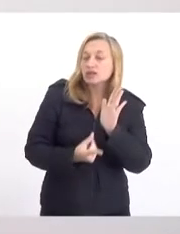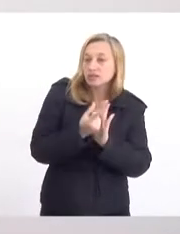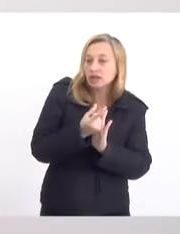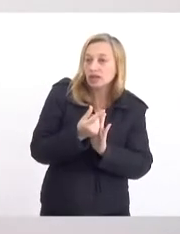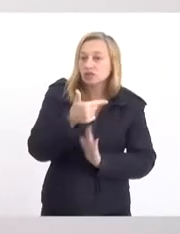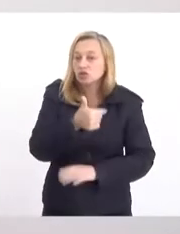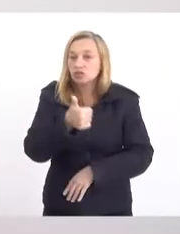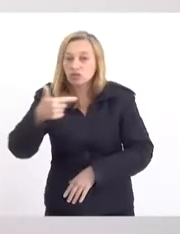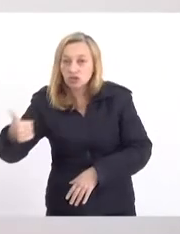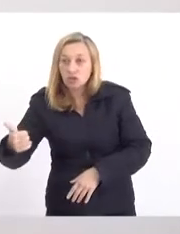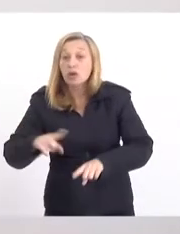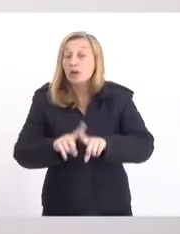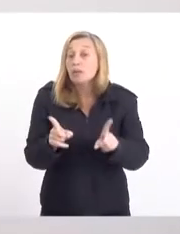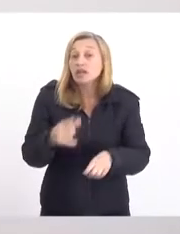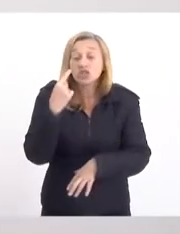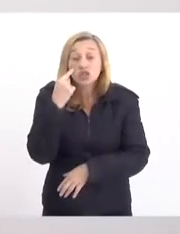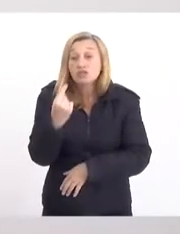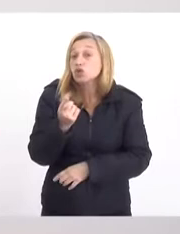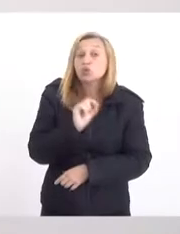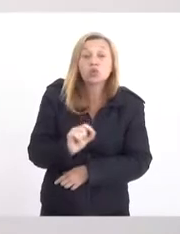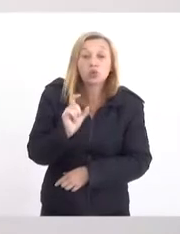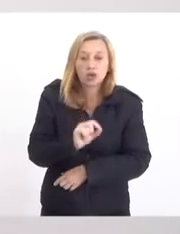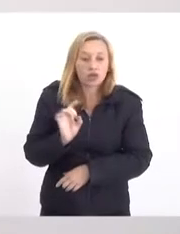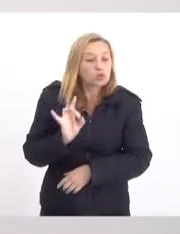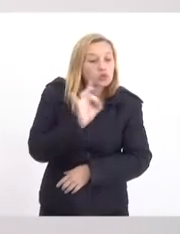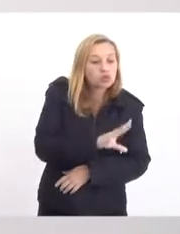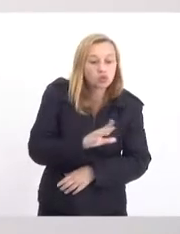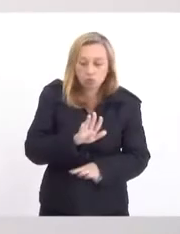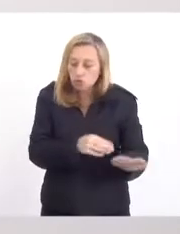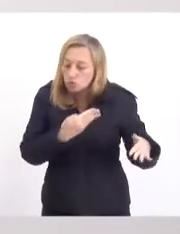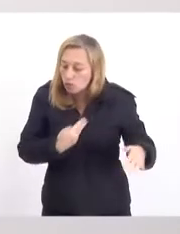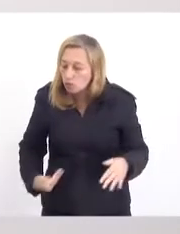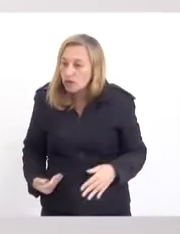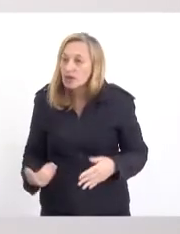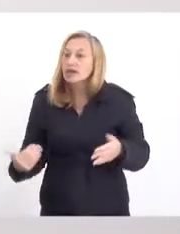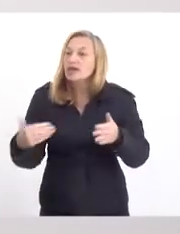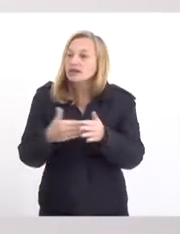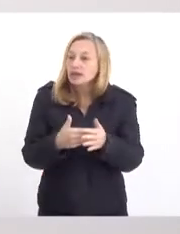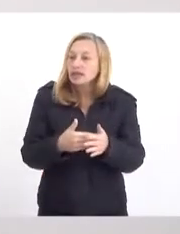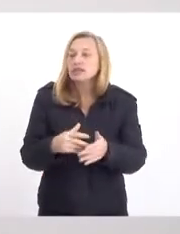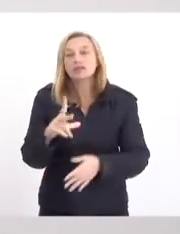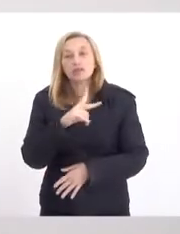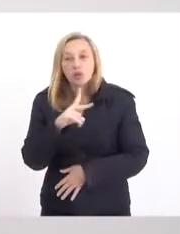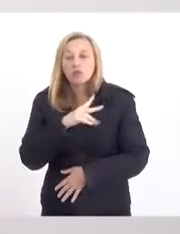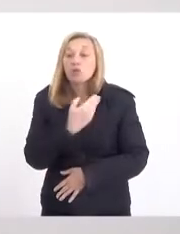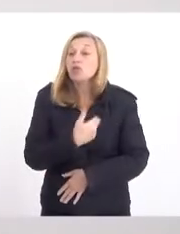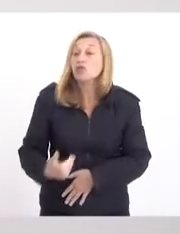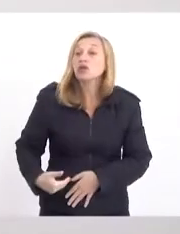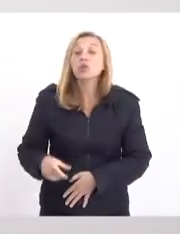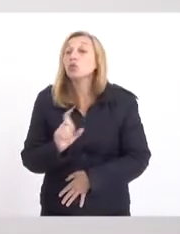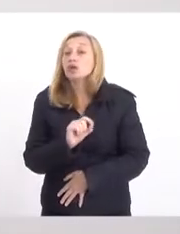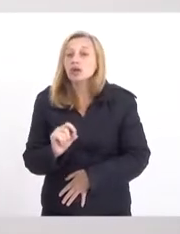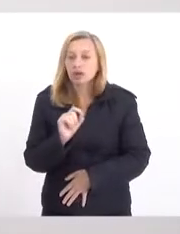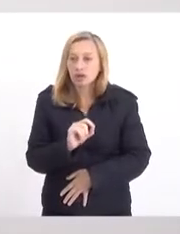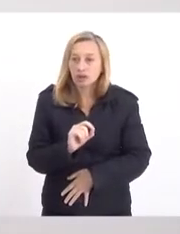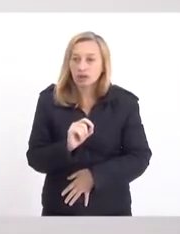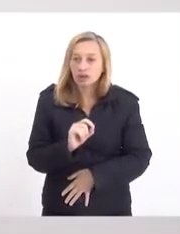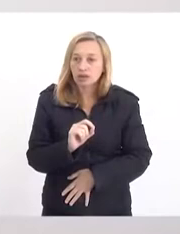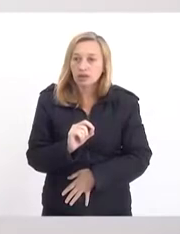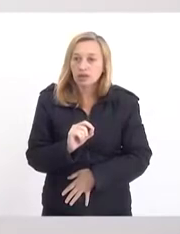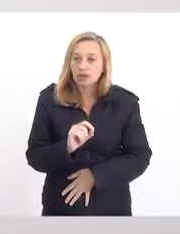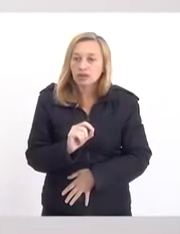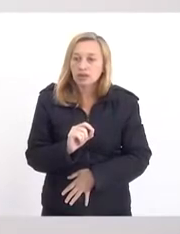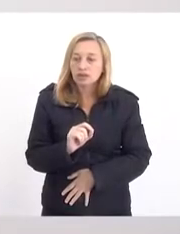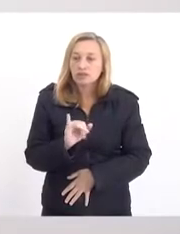2022, mas a gente tem visto nos últimos governos e até nesse próprio governo que acabam sendo peças